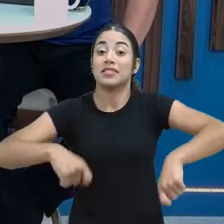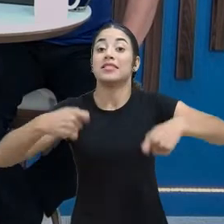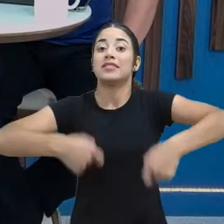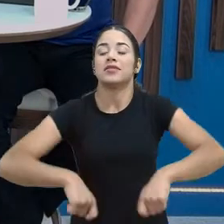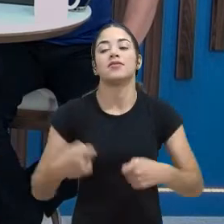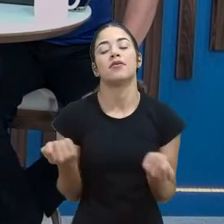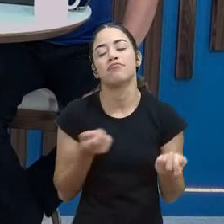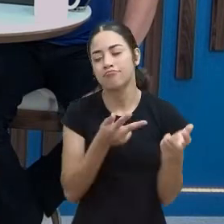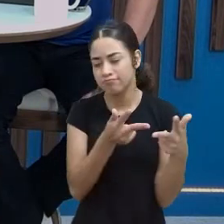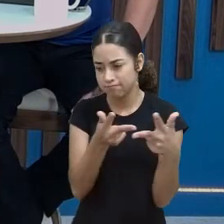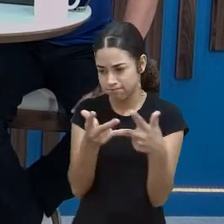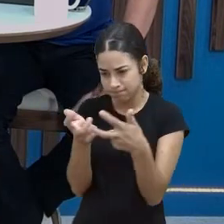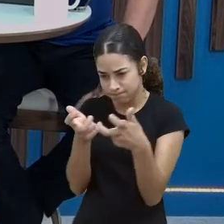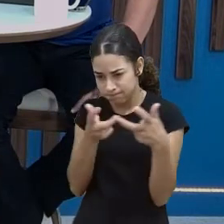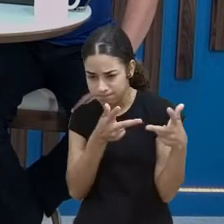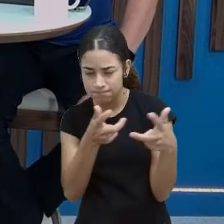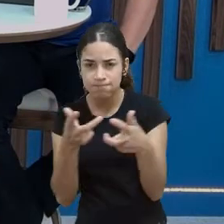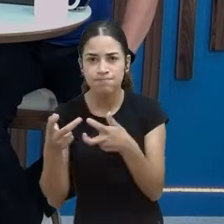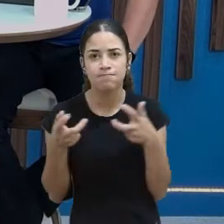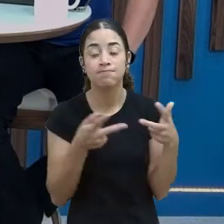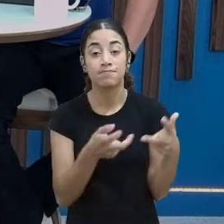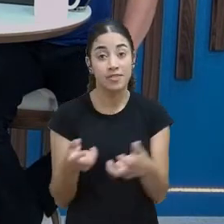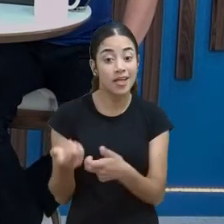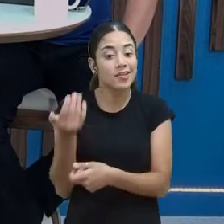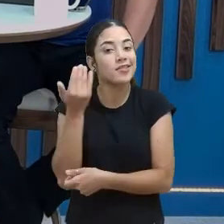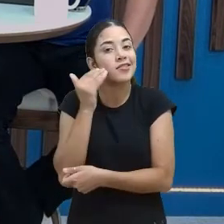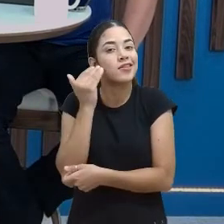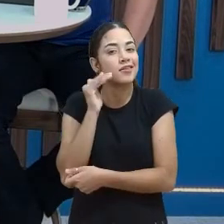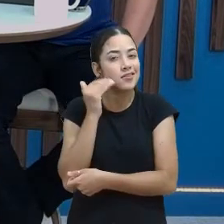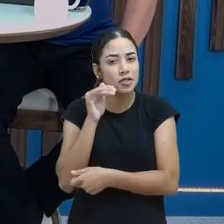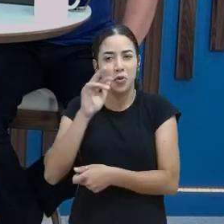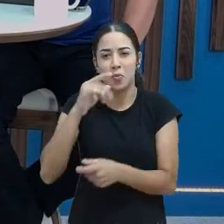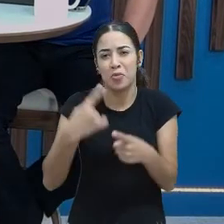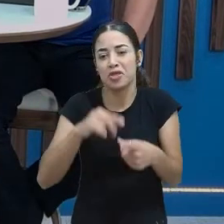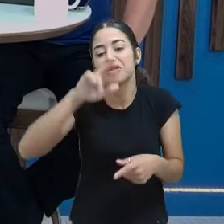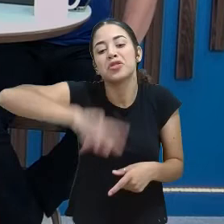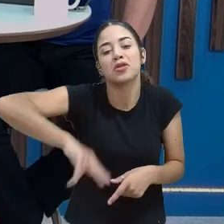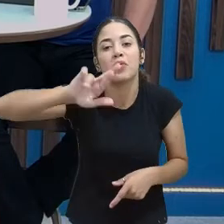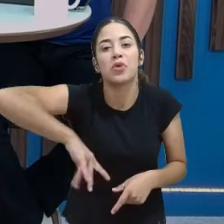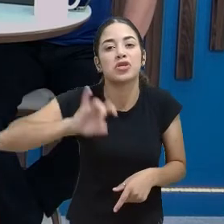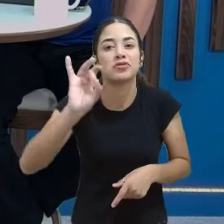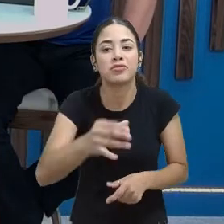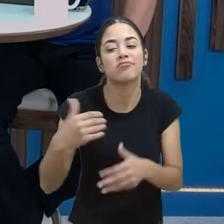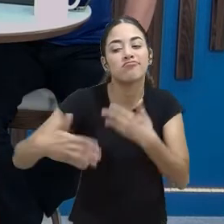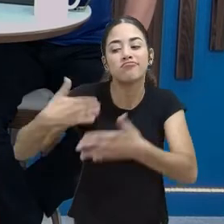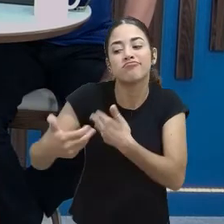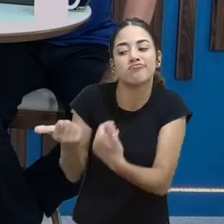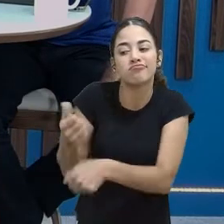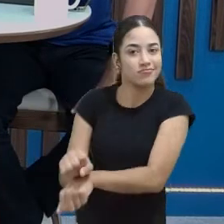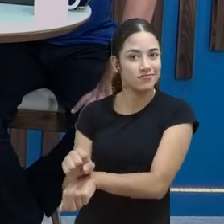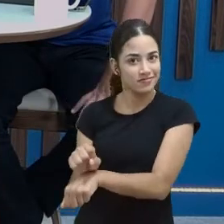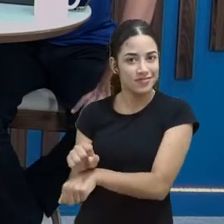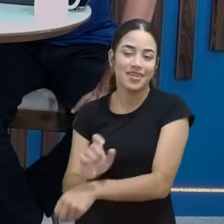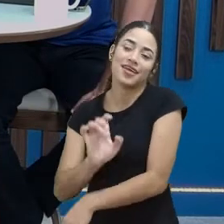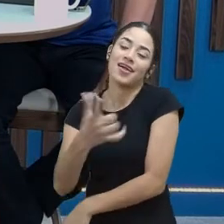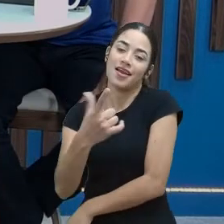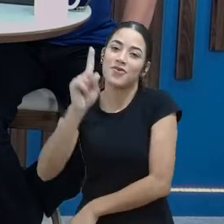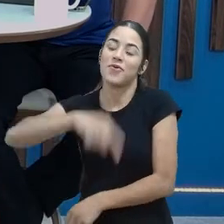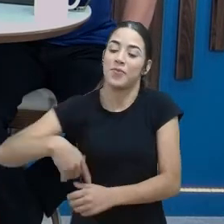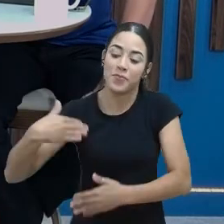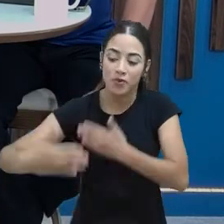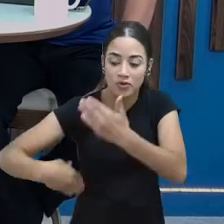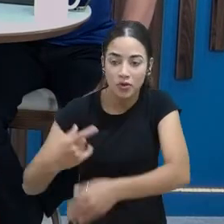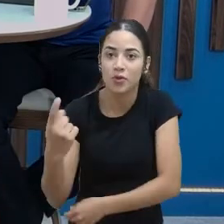esse olhar, trazer essa outra narrativa, porque ela não só está limitada ao processo, claro que é um processo que a